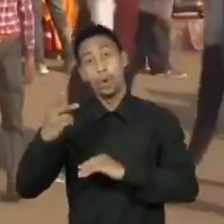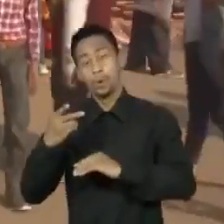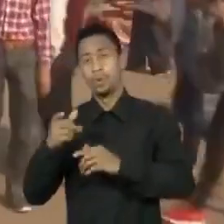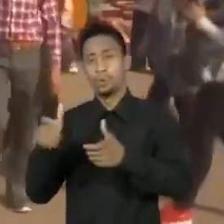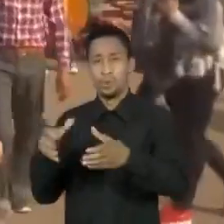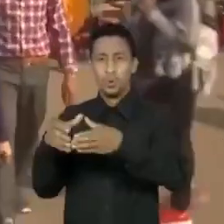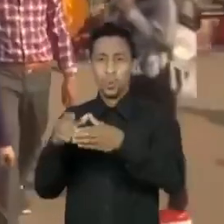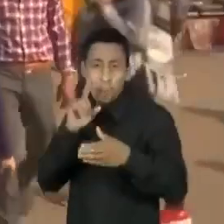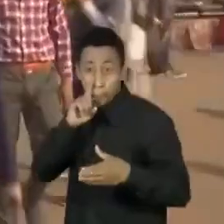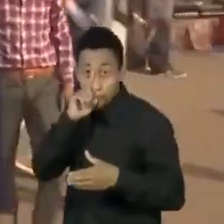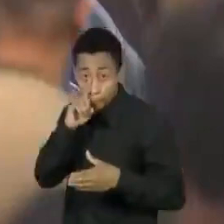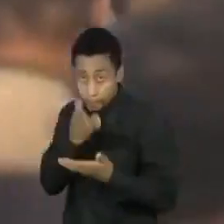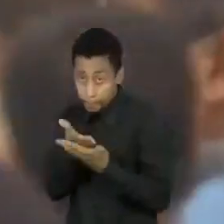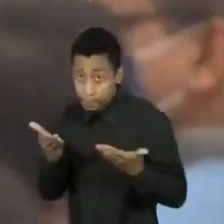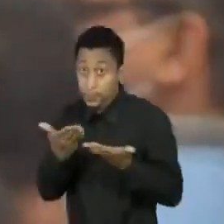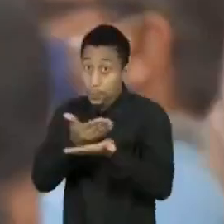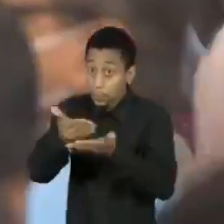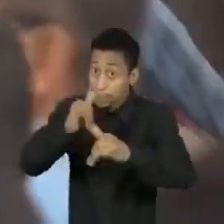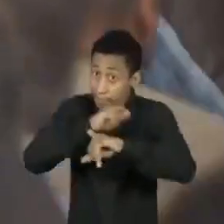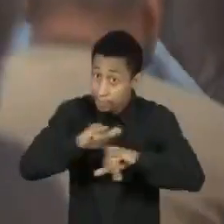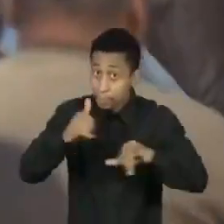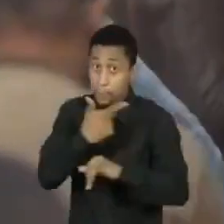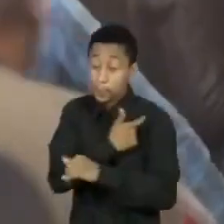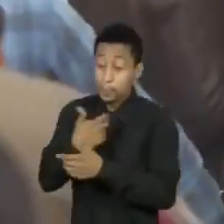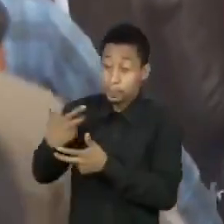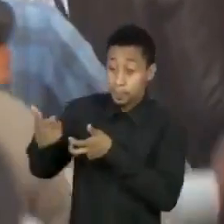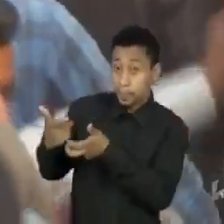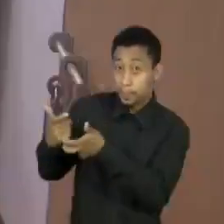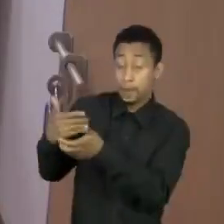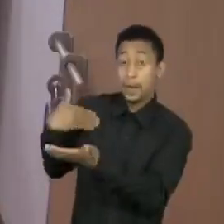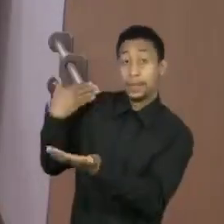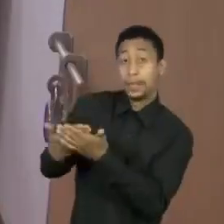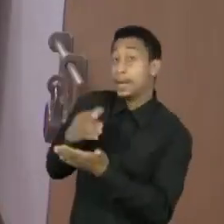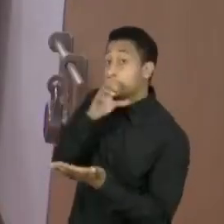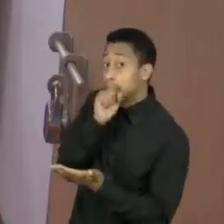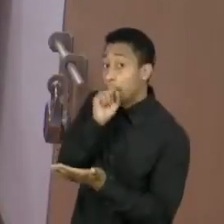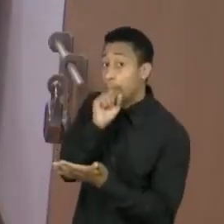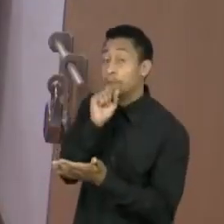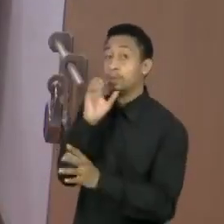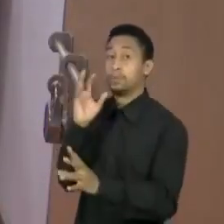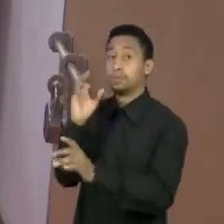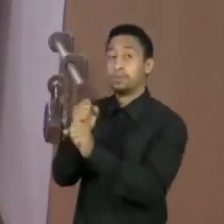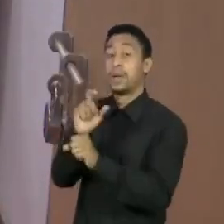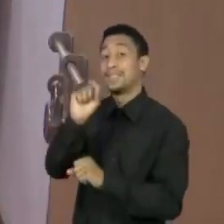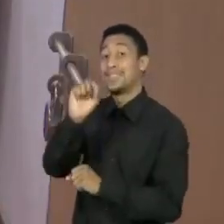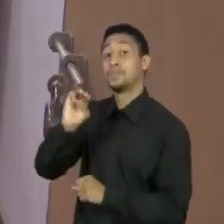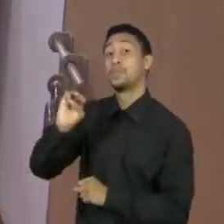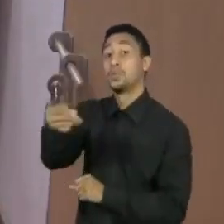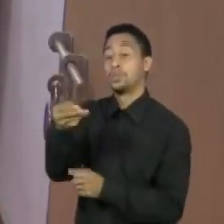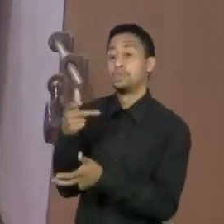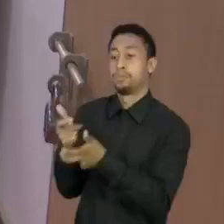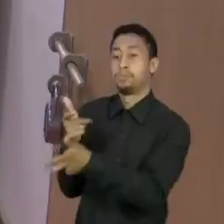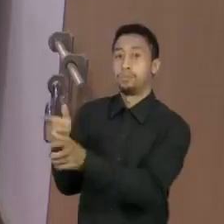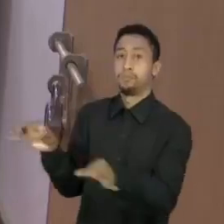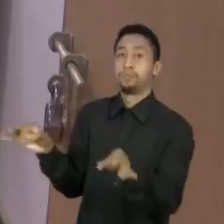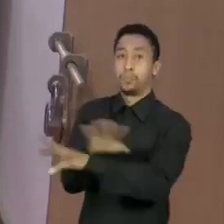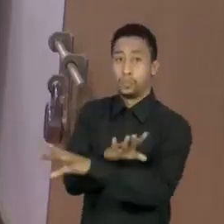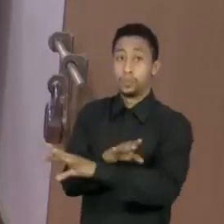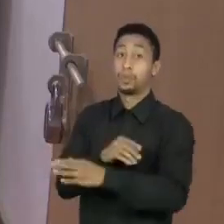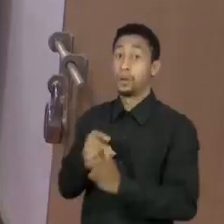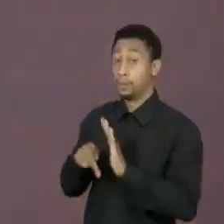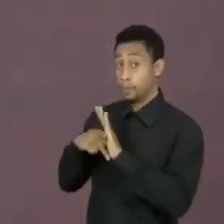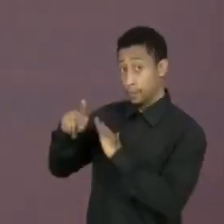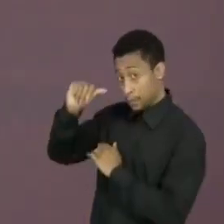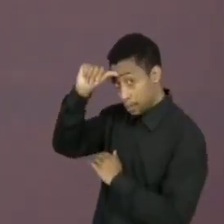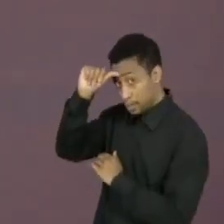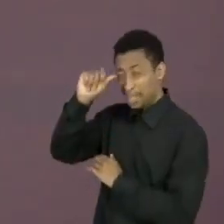risco. Desde o início da campanha até o último sábado, a Índia vacinou mais de 10 milhões de pessoas. A Covishield é